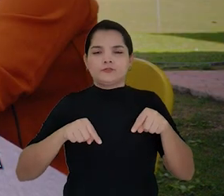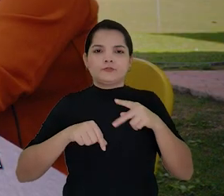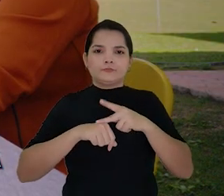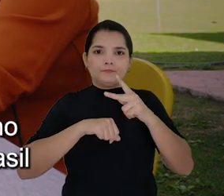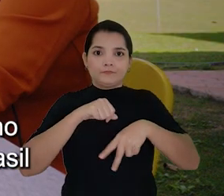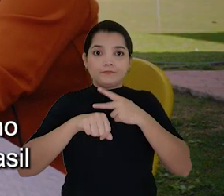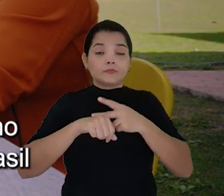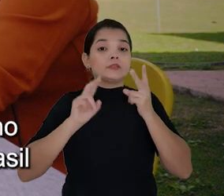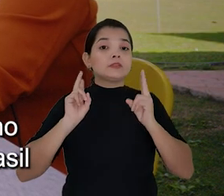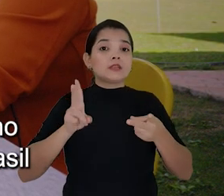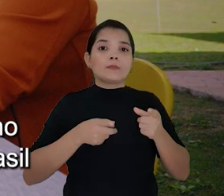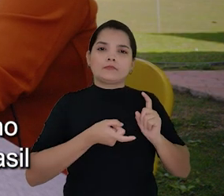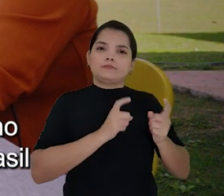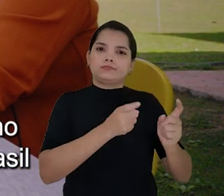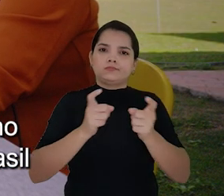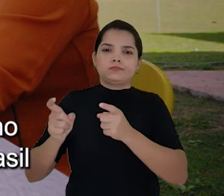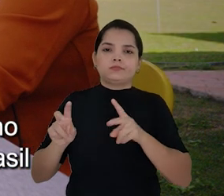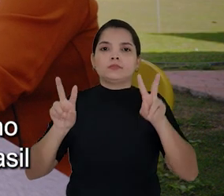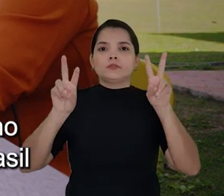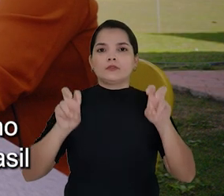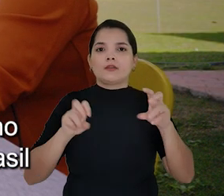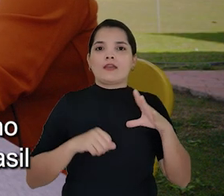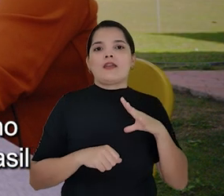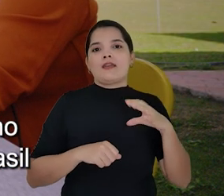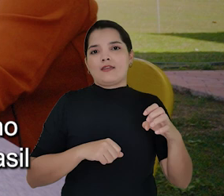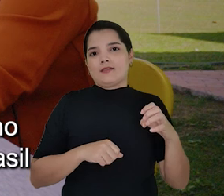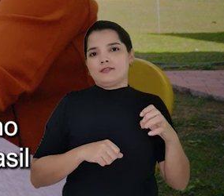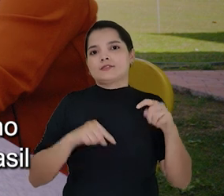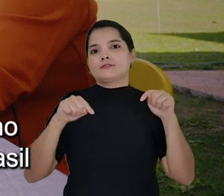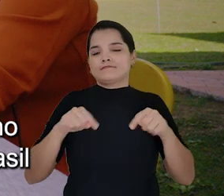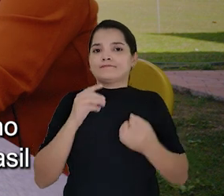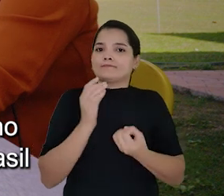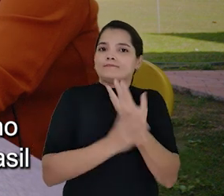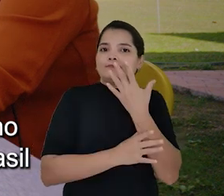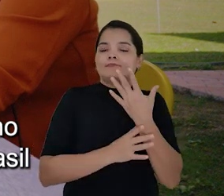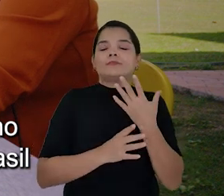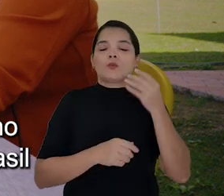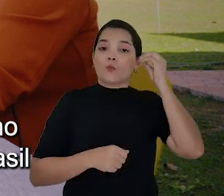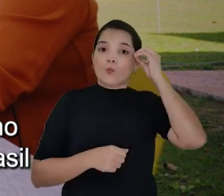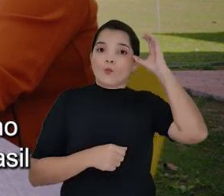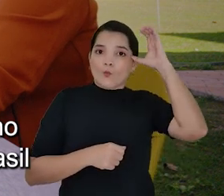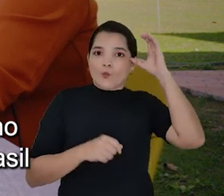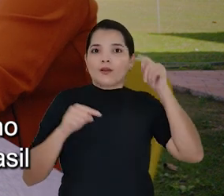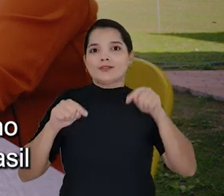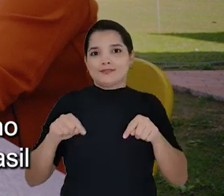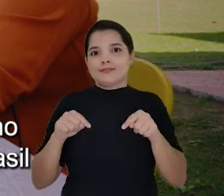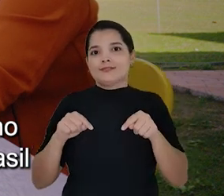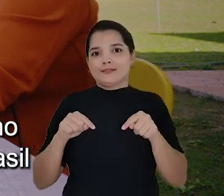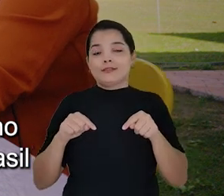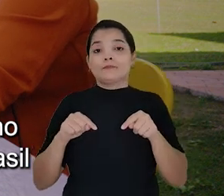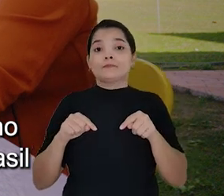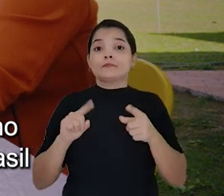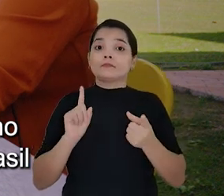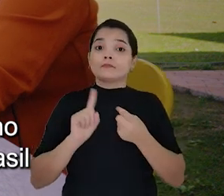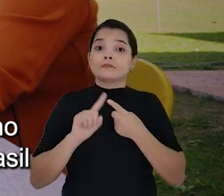muito Is a questão da ética né na geração do conhecimento no uso e tem uma coisa importante que o Brasil